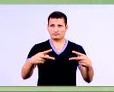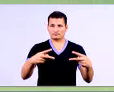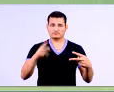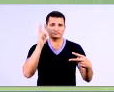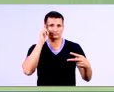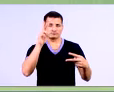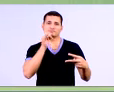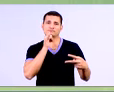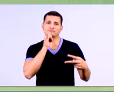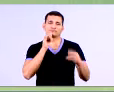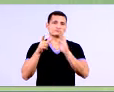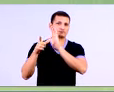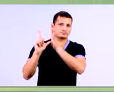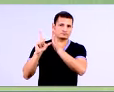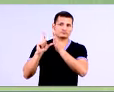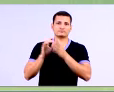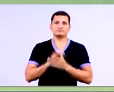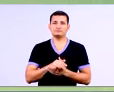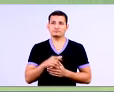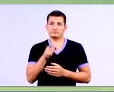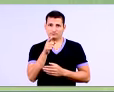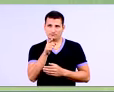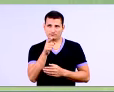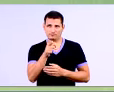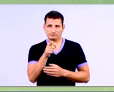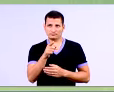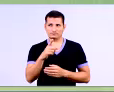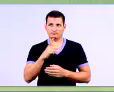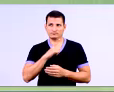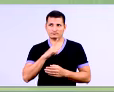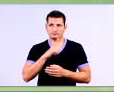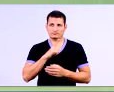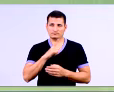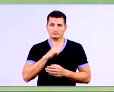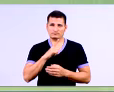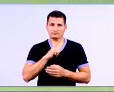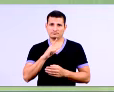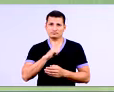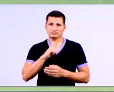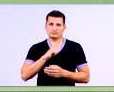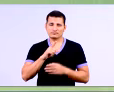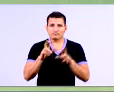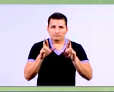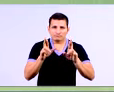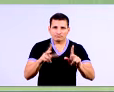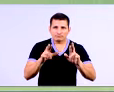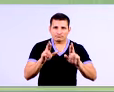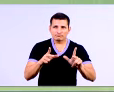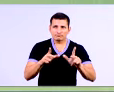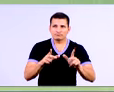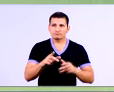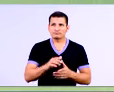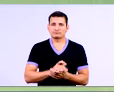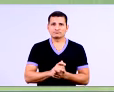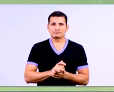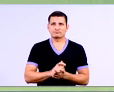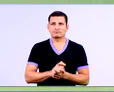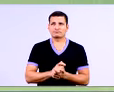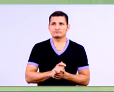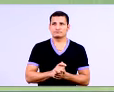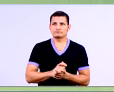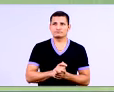exemplo anterior. Porém, esse daqui, ele possui uma particularidade. Ele é do tipo submit,